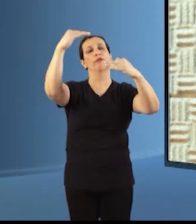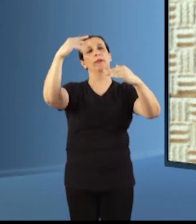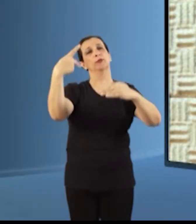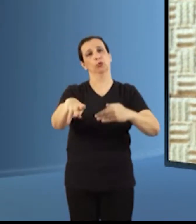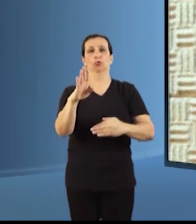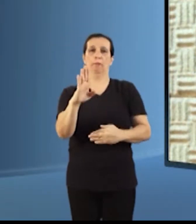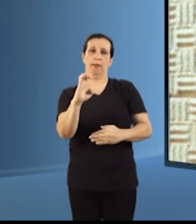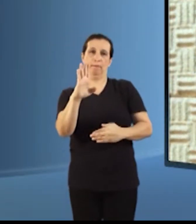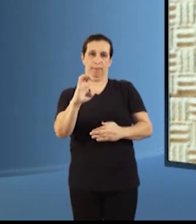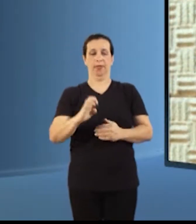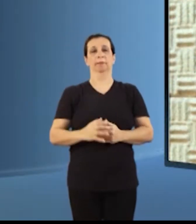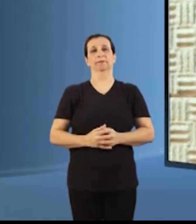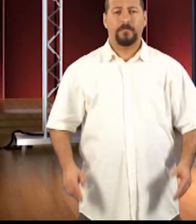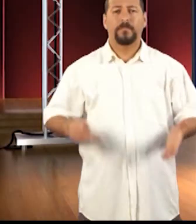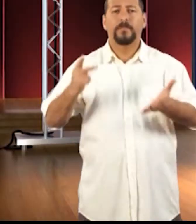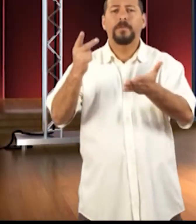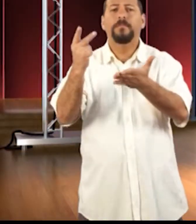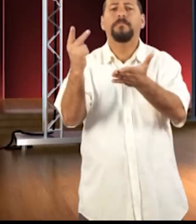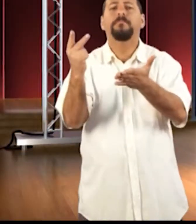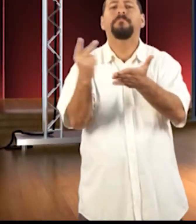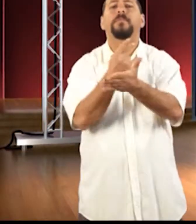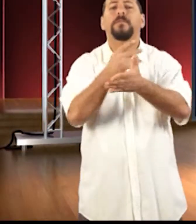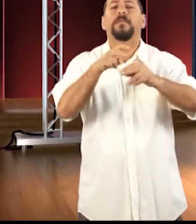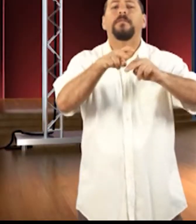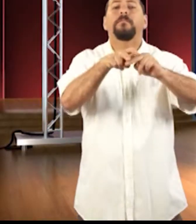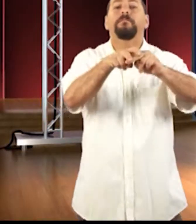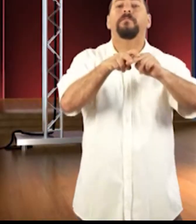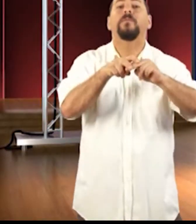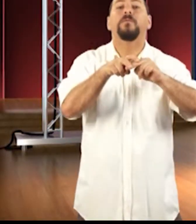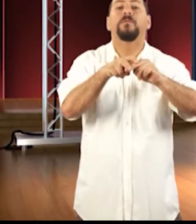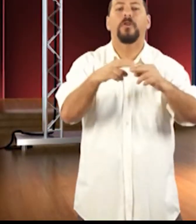desenvolvimento global do bebê.